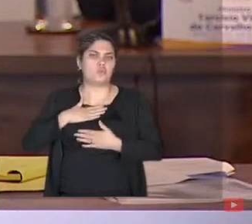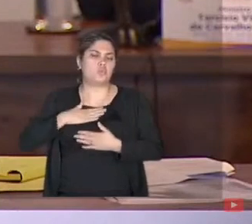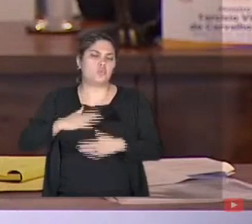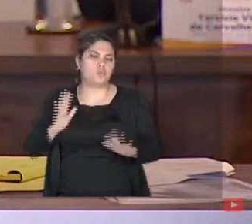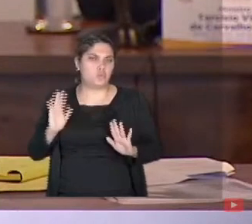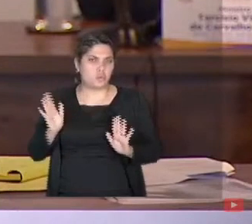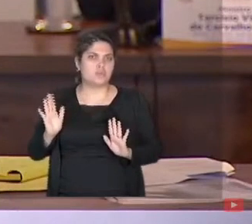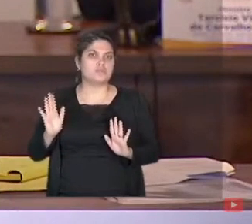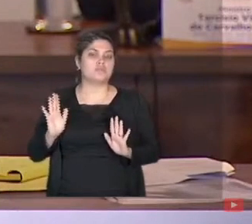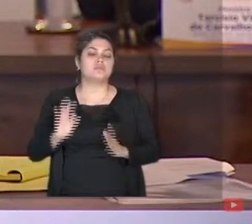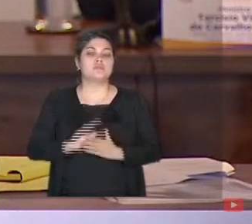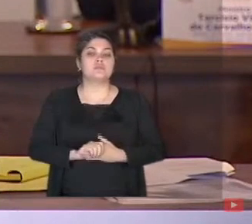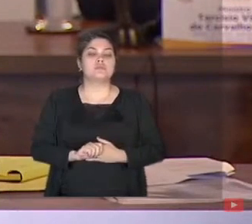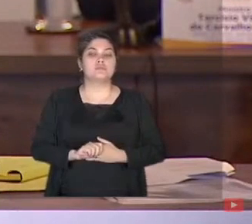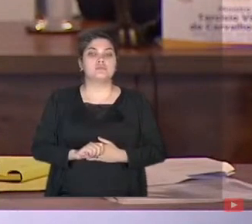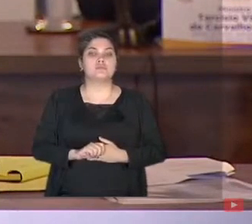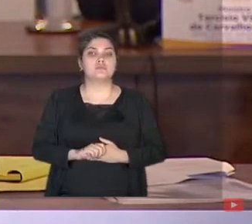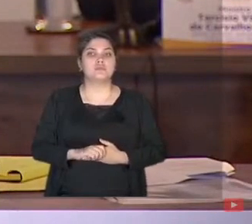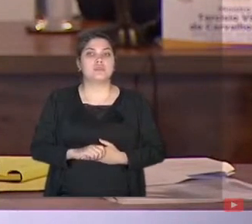simpatia,